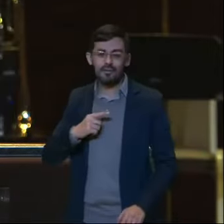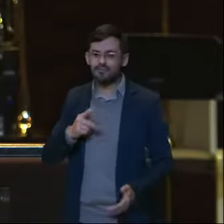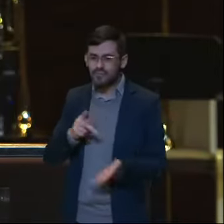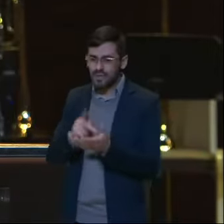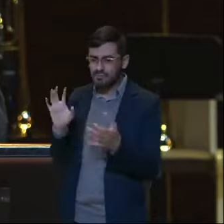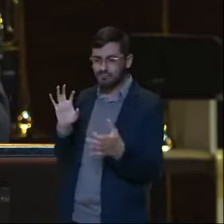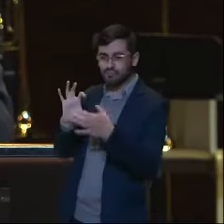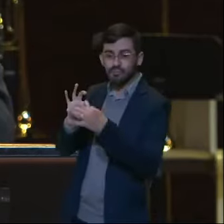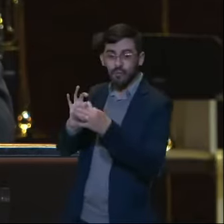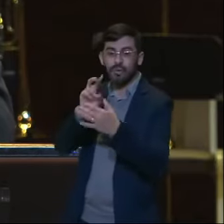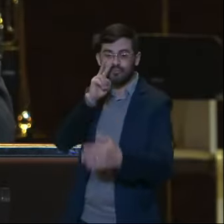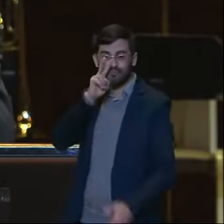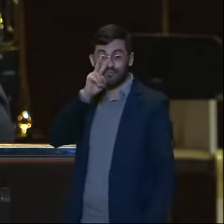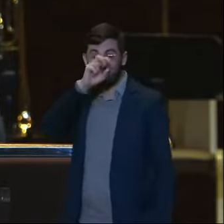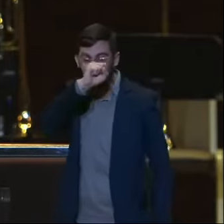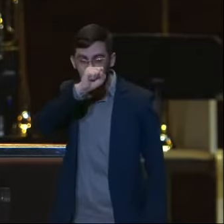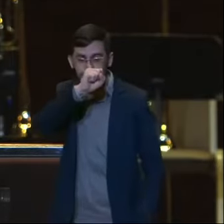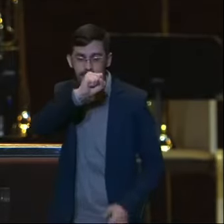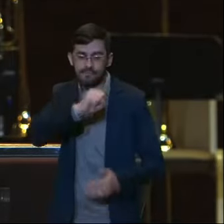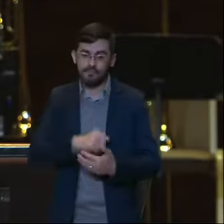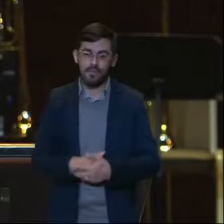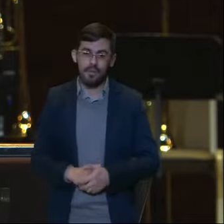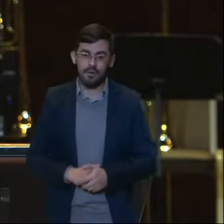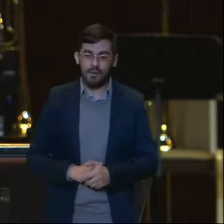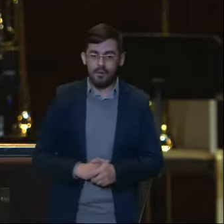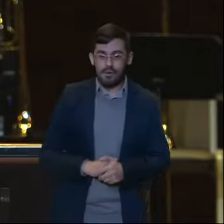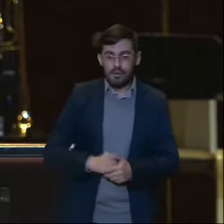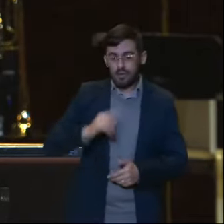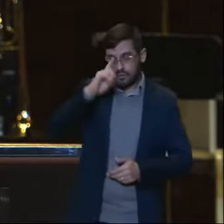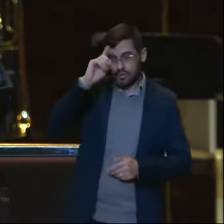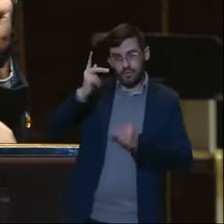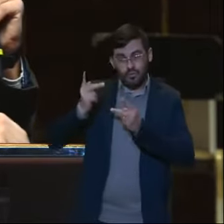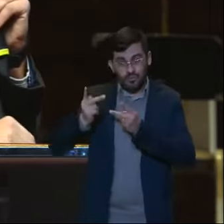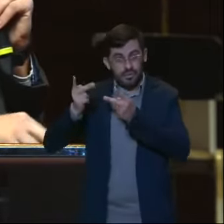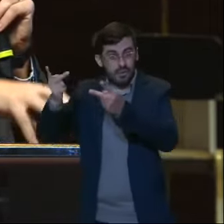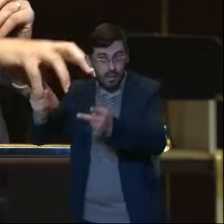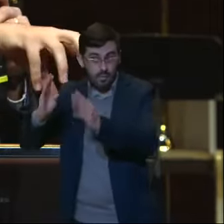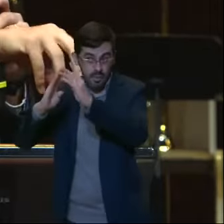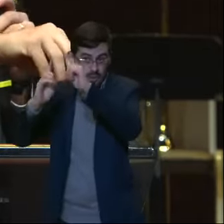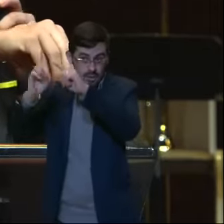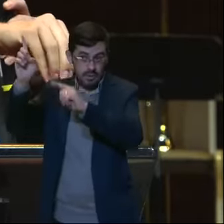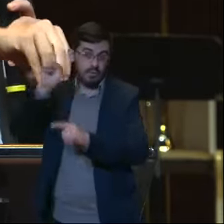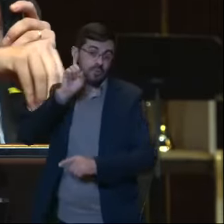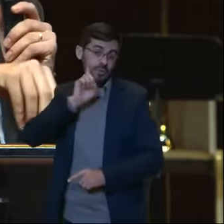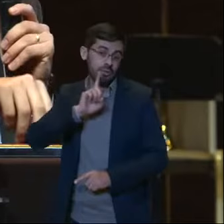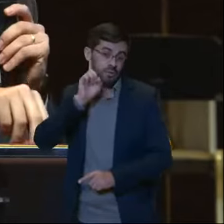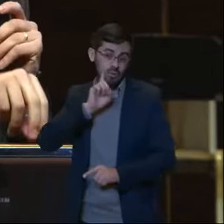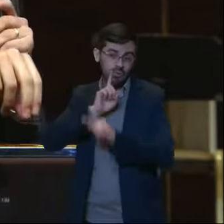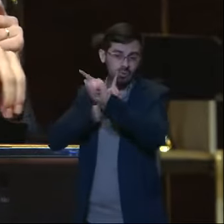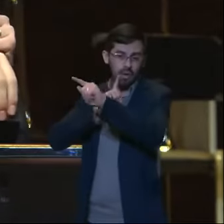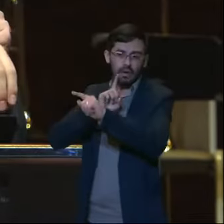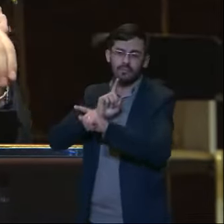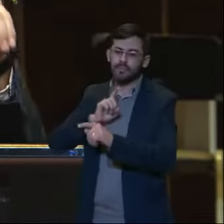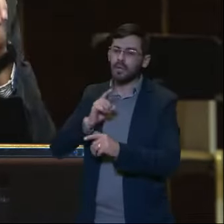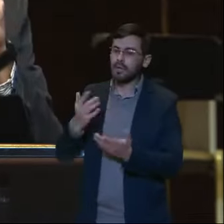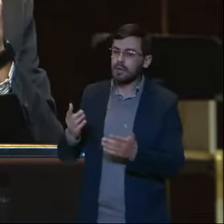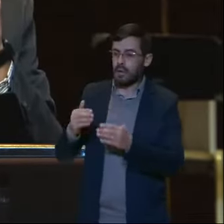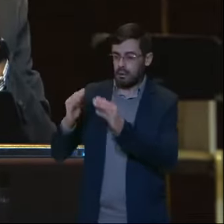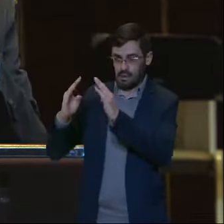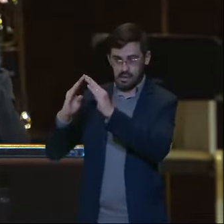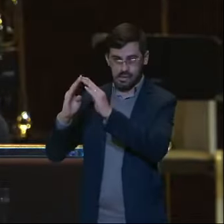que nos faz forte. Eu fui visitar uma igreja nos Estados Unidos agora esse ano, e essa igreja ela fica a algumas